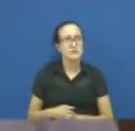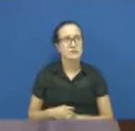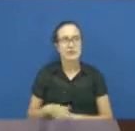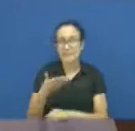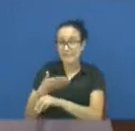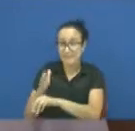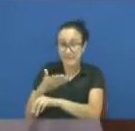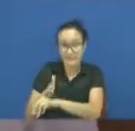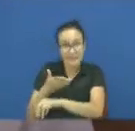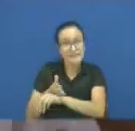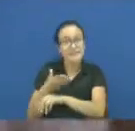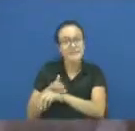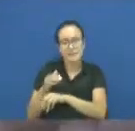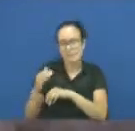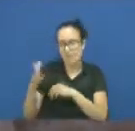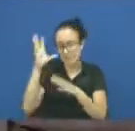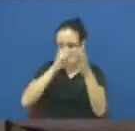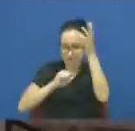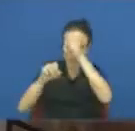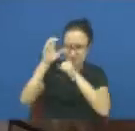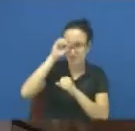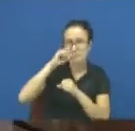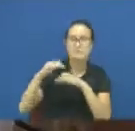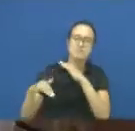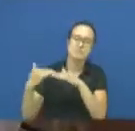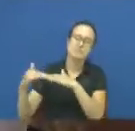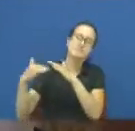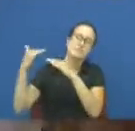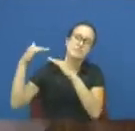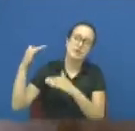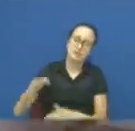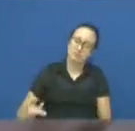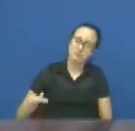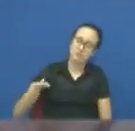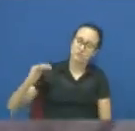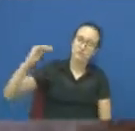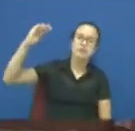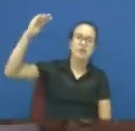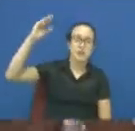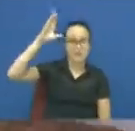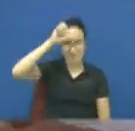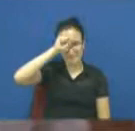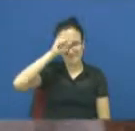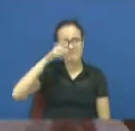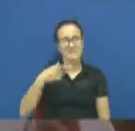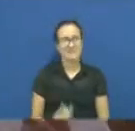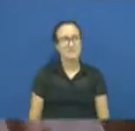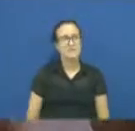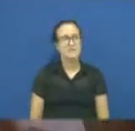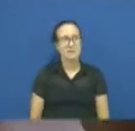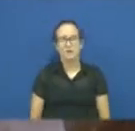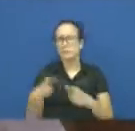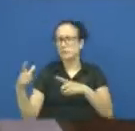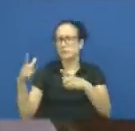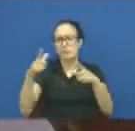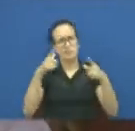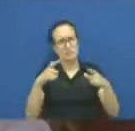treinamento específico dentro do nosso clube, dentro do Volucato, e uma série de locais que